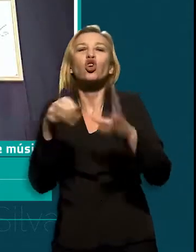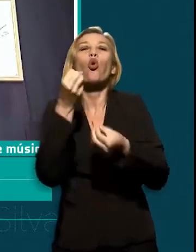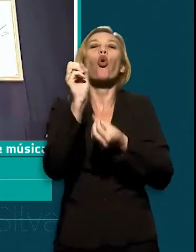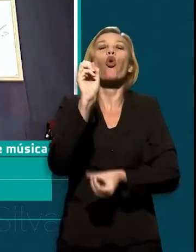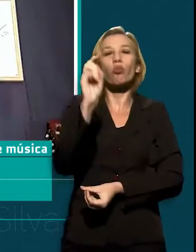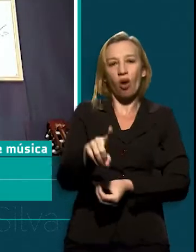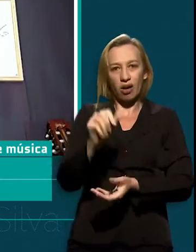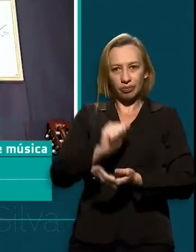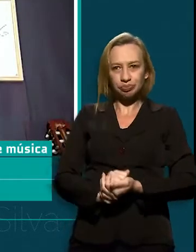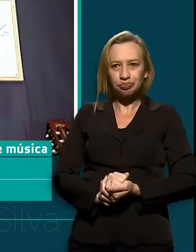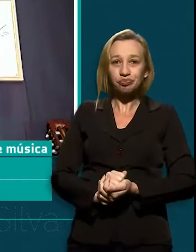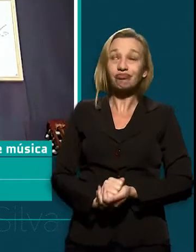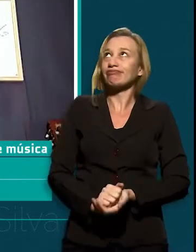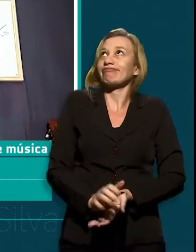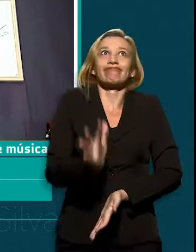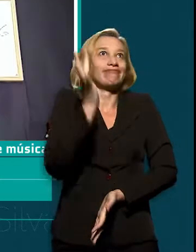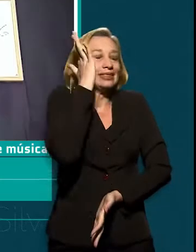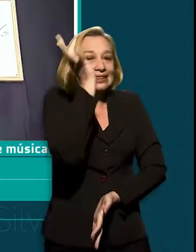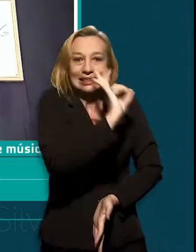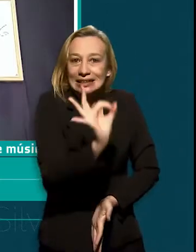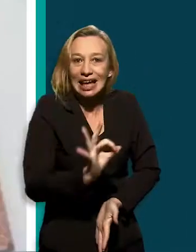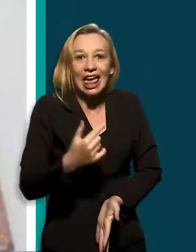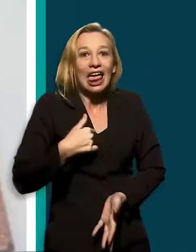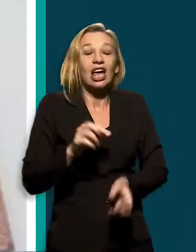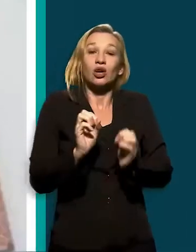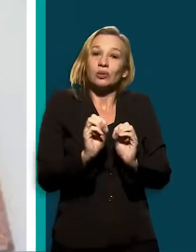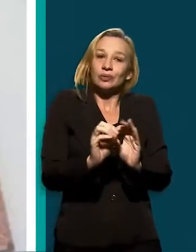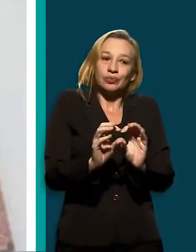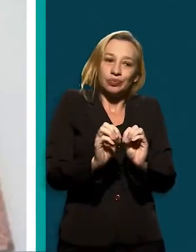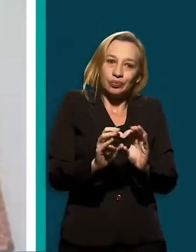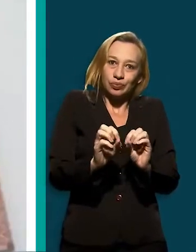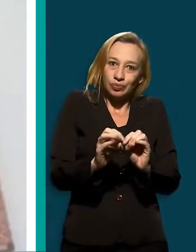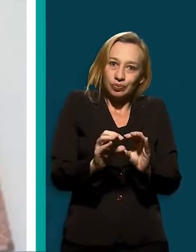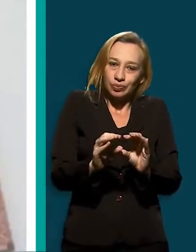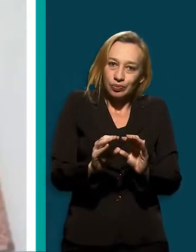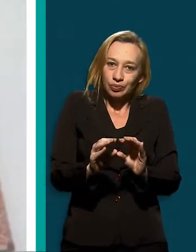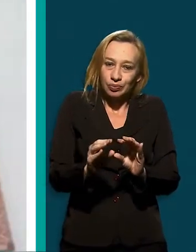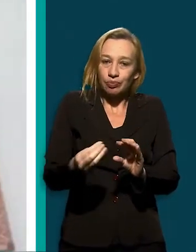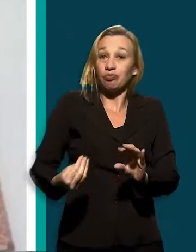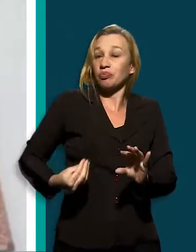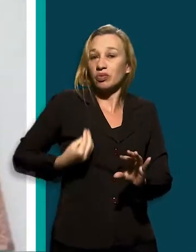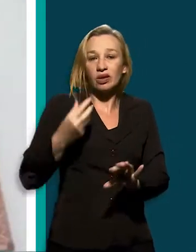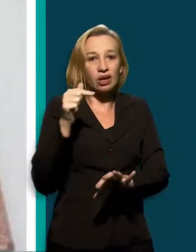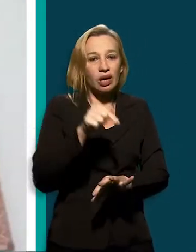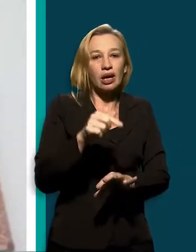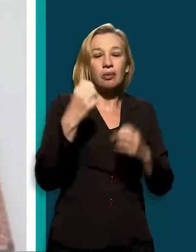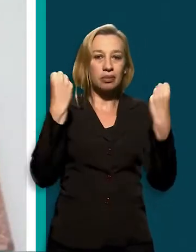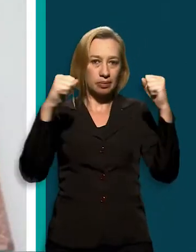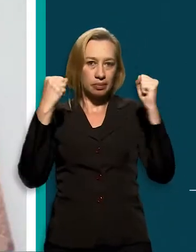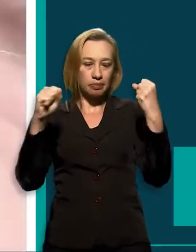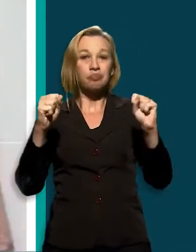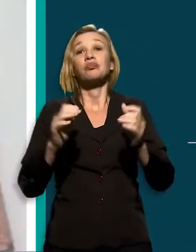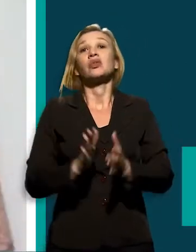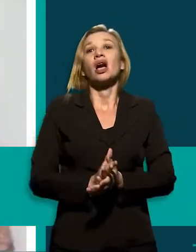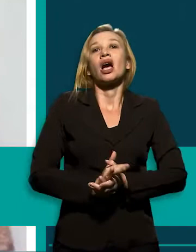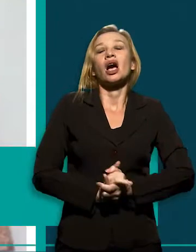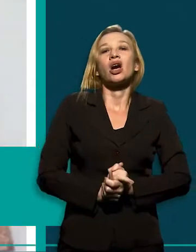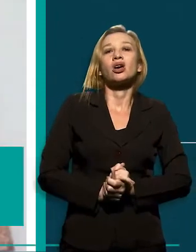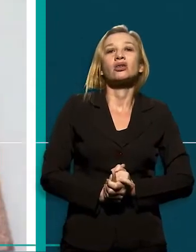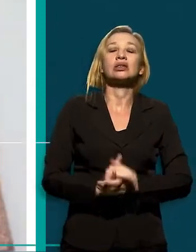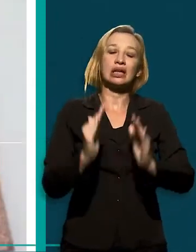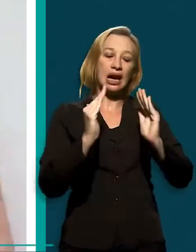a tecnologia? Como é que era? Nenhuma. Eu dou aula em praça também, né? Dou aula na academia e dou aula em